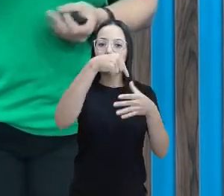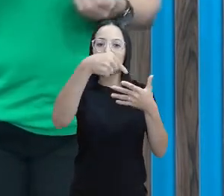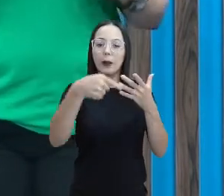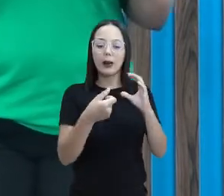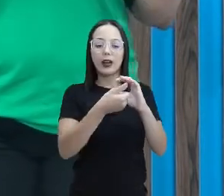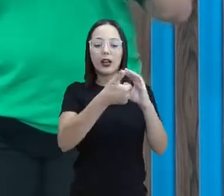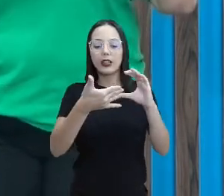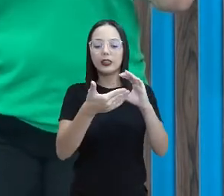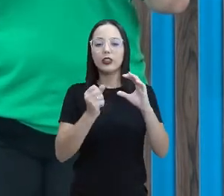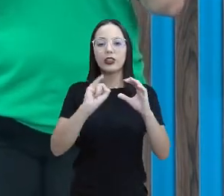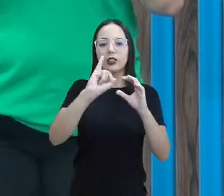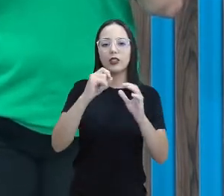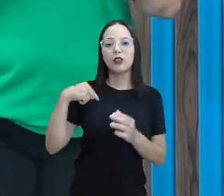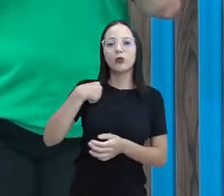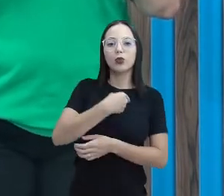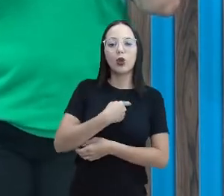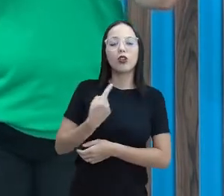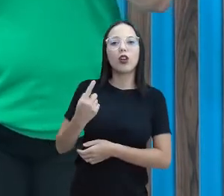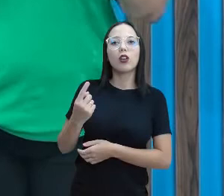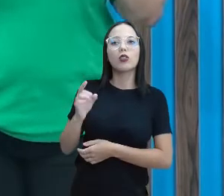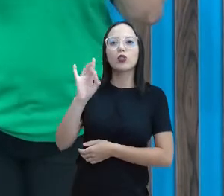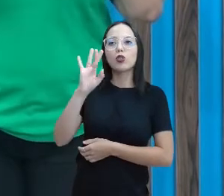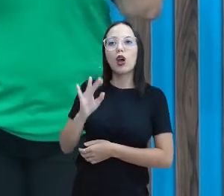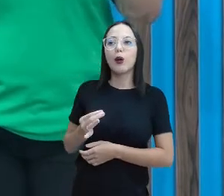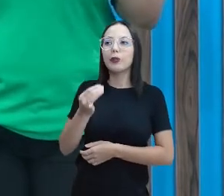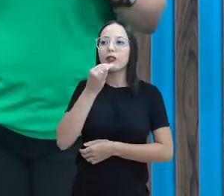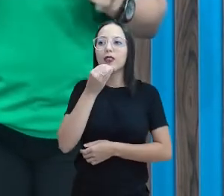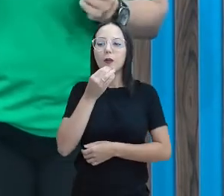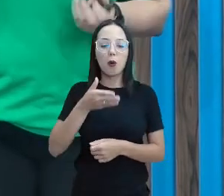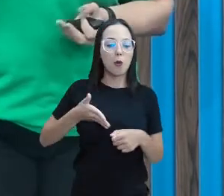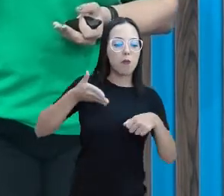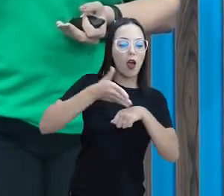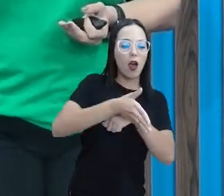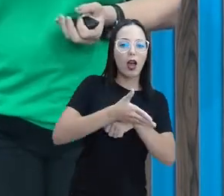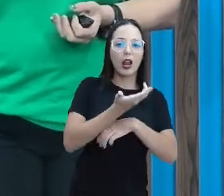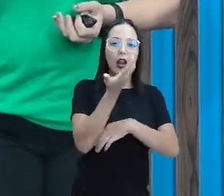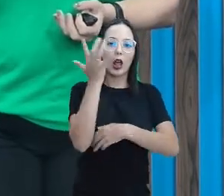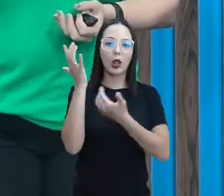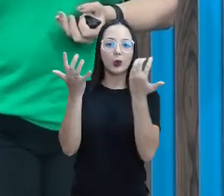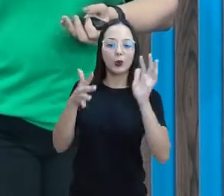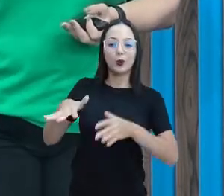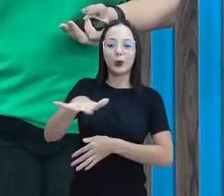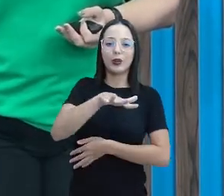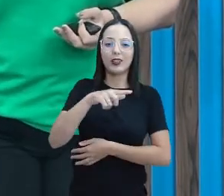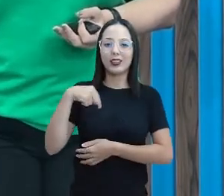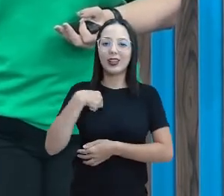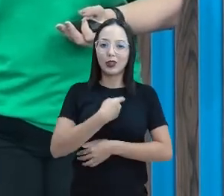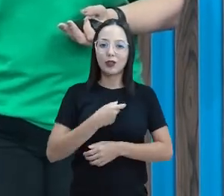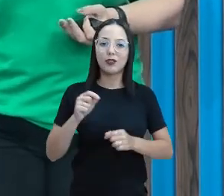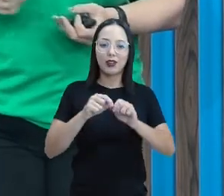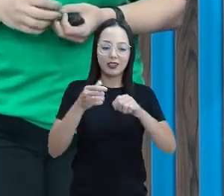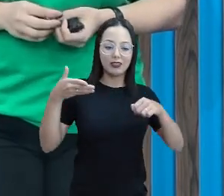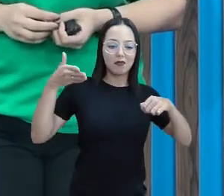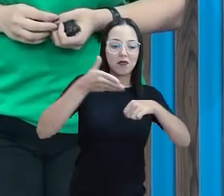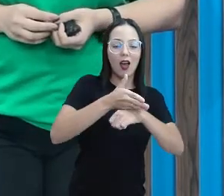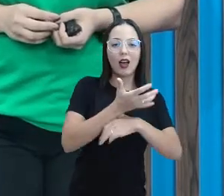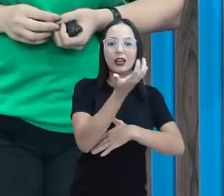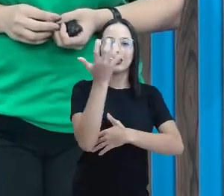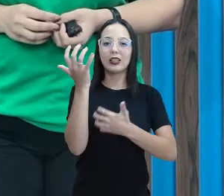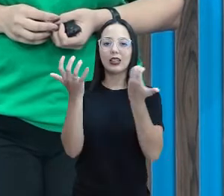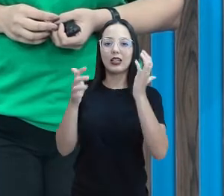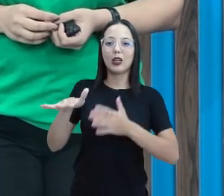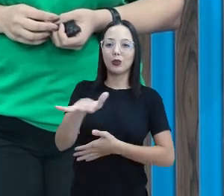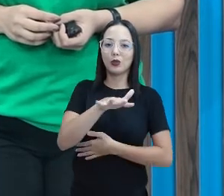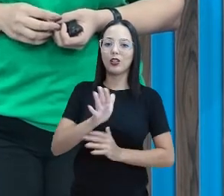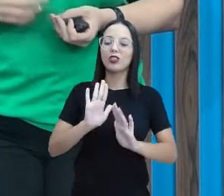características, se a gente ficar se metendo na natureza, porque é isso que a gente pode fazer, né? É aquela